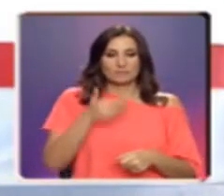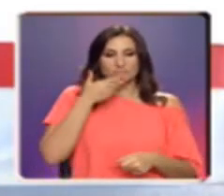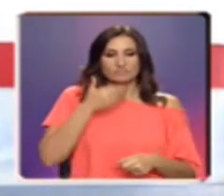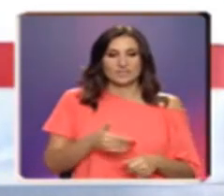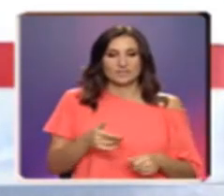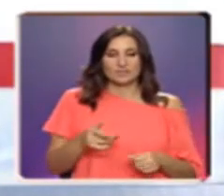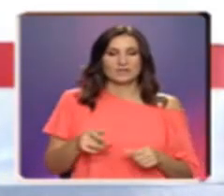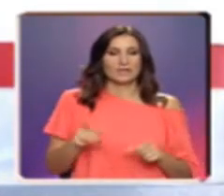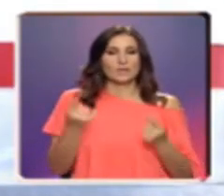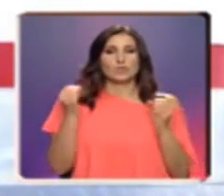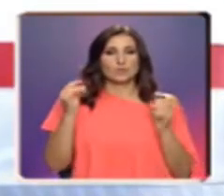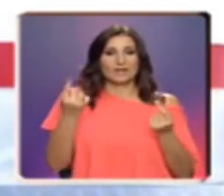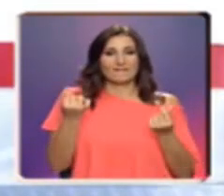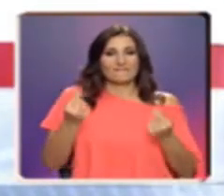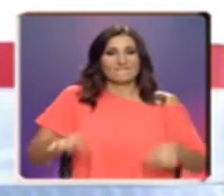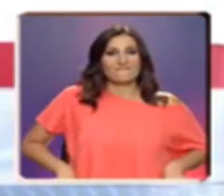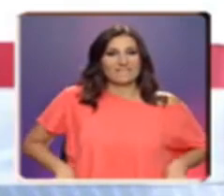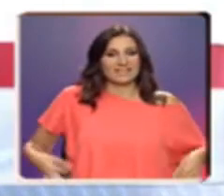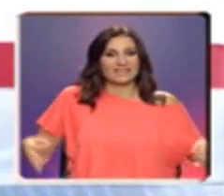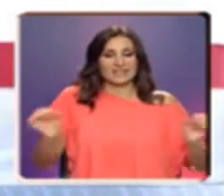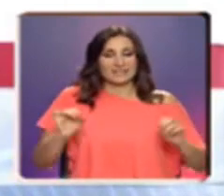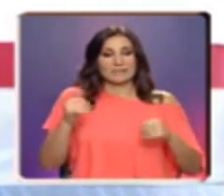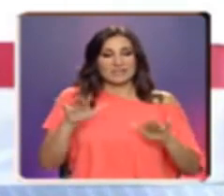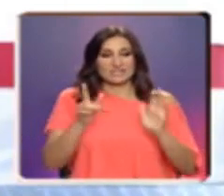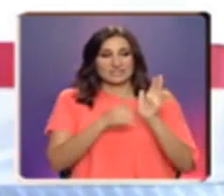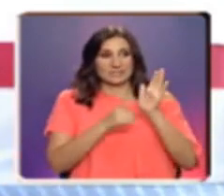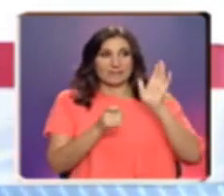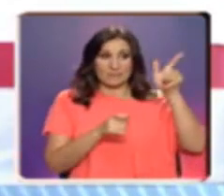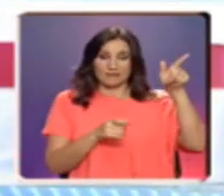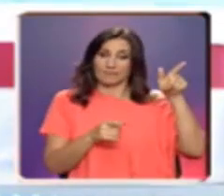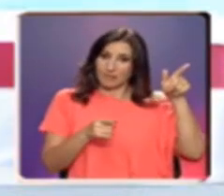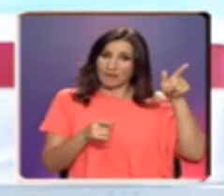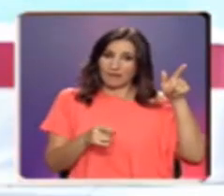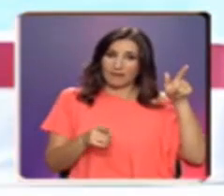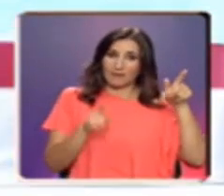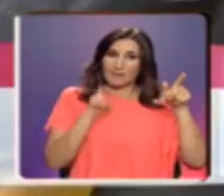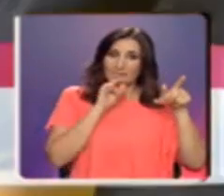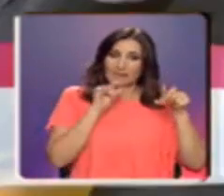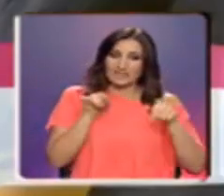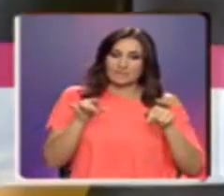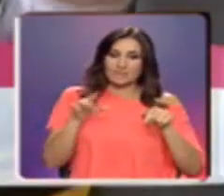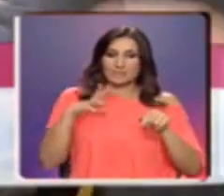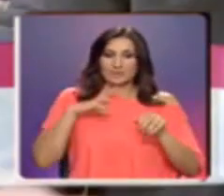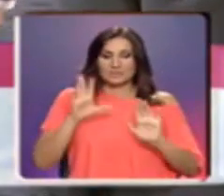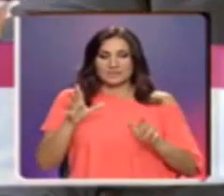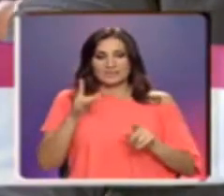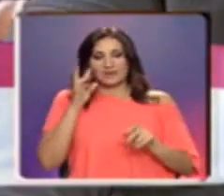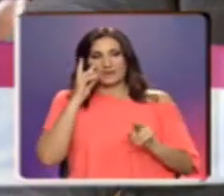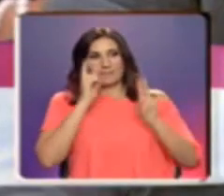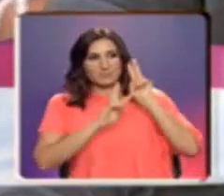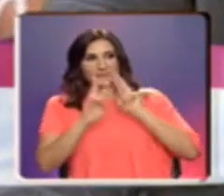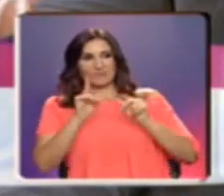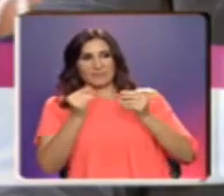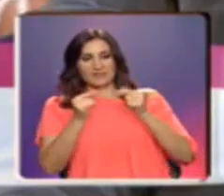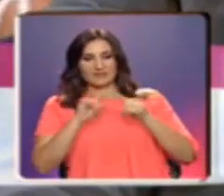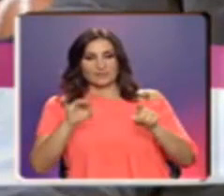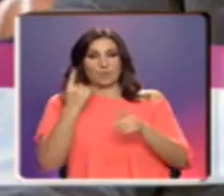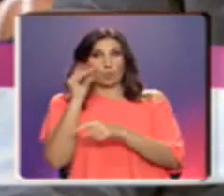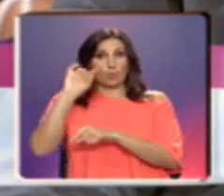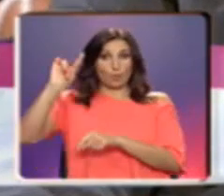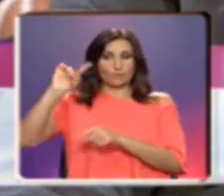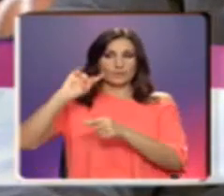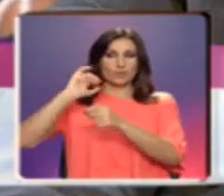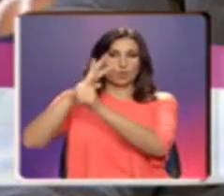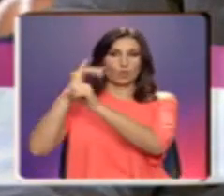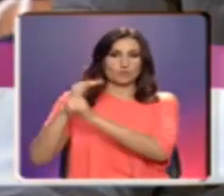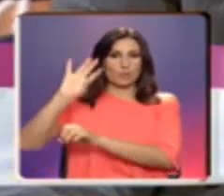absolutamente nada. Para perceber, mas na América era um currículo ser, e Portugal tem que começar a olhar para isto de outra forma, porque noutros países é um